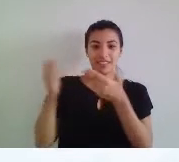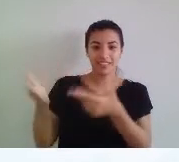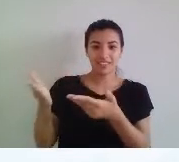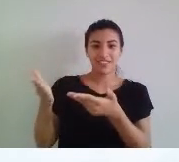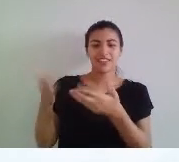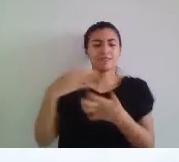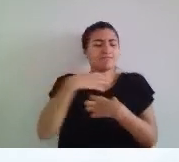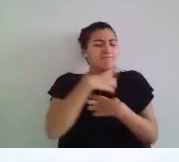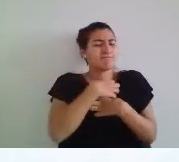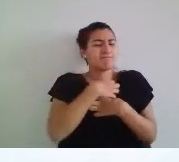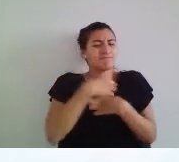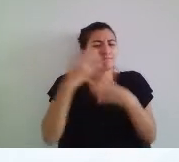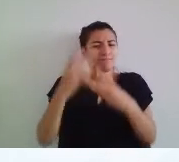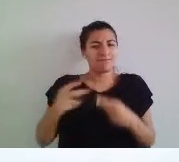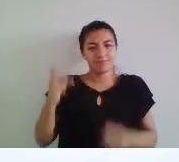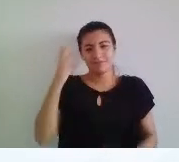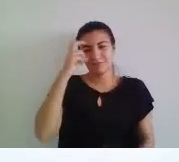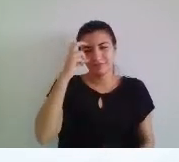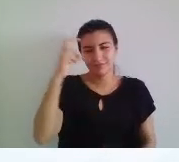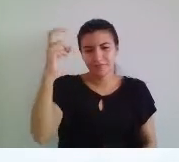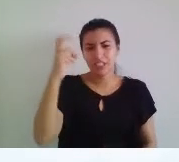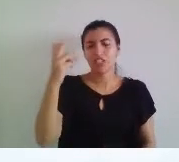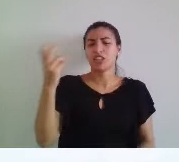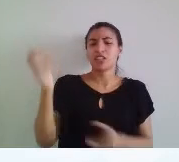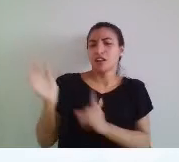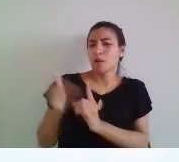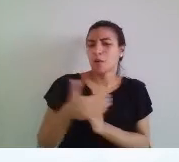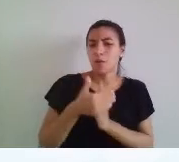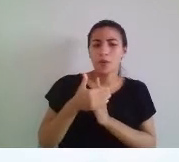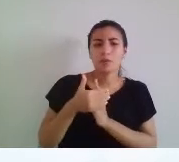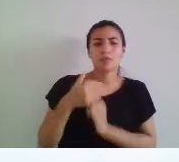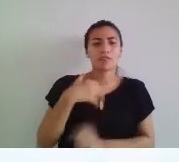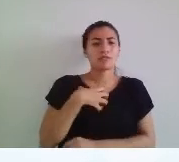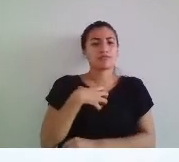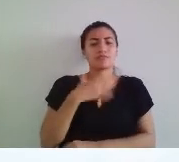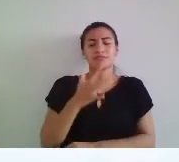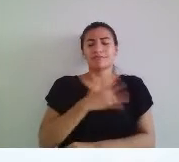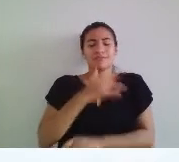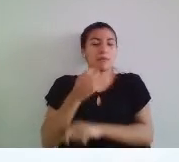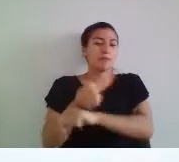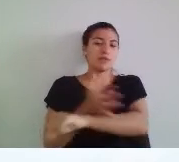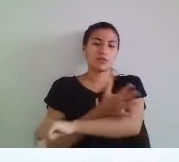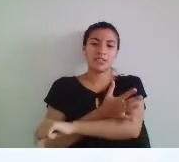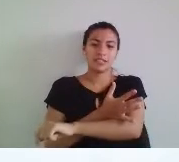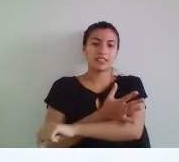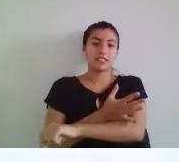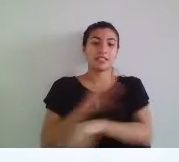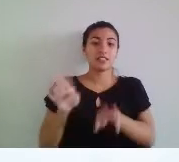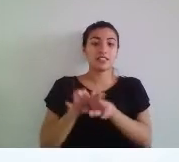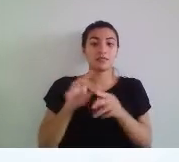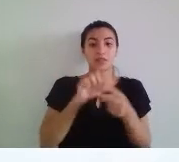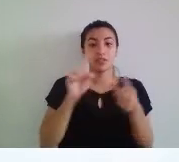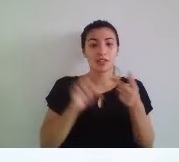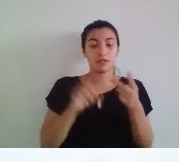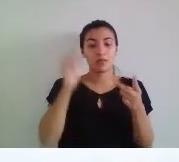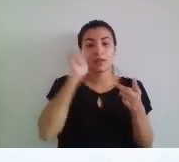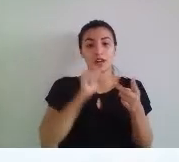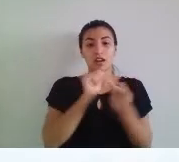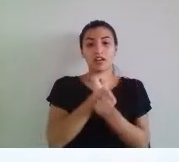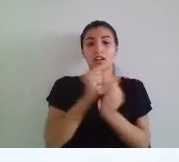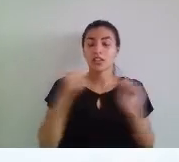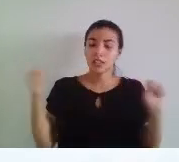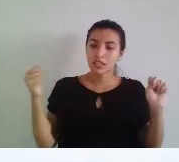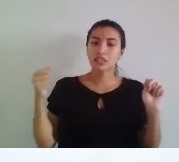sensibilidade, pela tua inteligência, pelo teu acolhimento. Eu estou tocada e emocionada. Nossa. E a outra também é uma grande mulher,